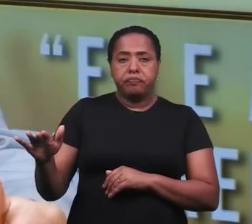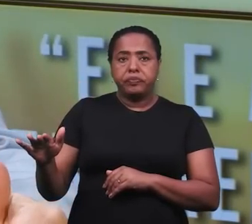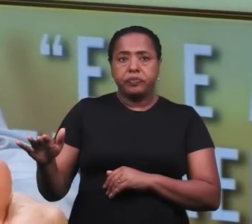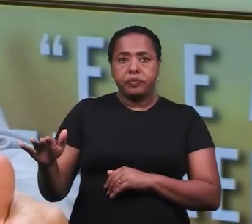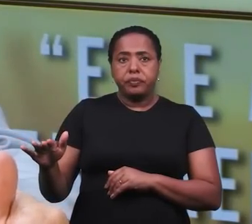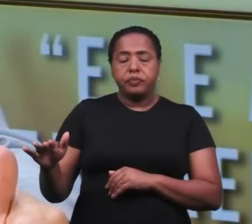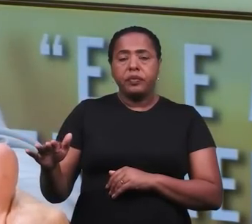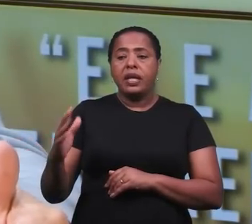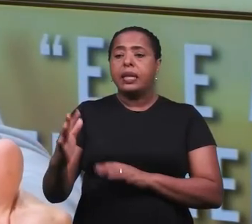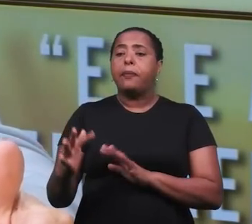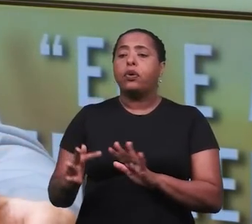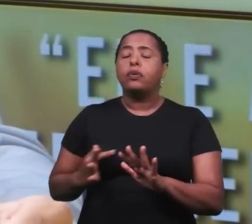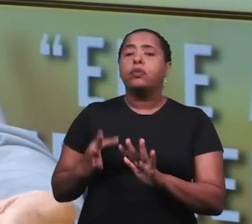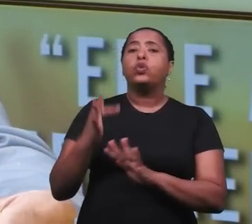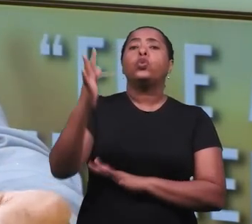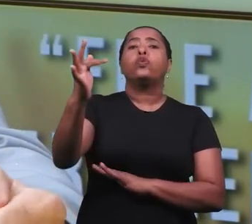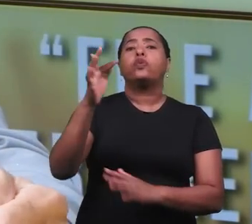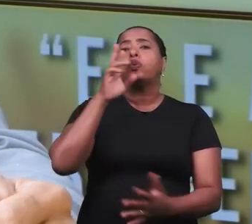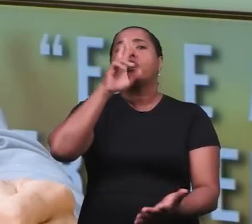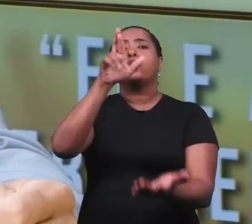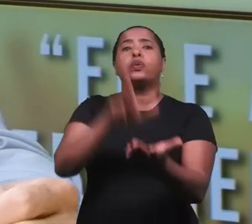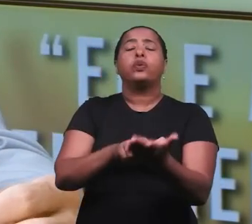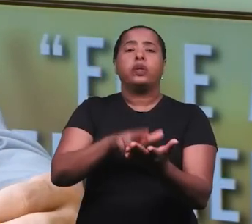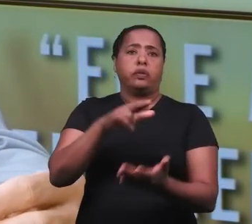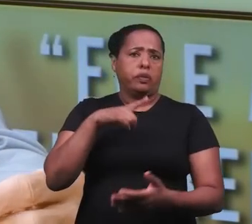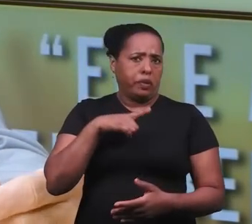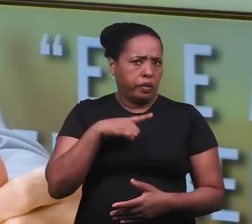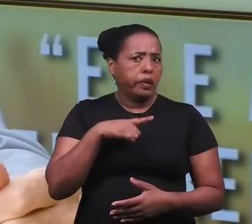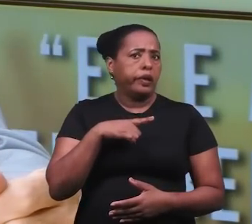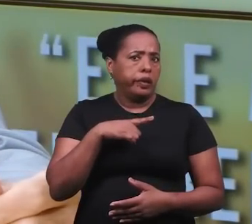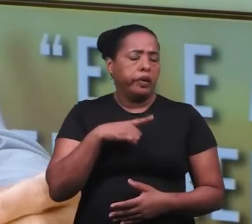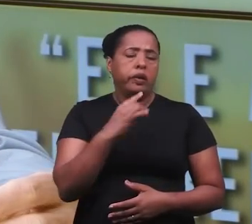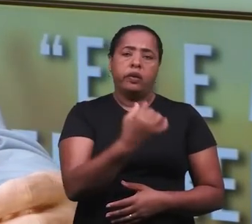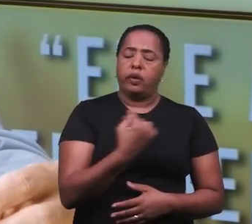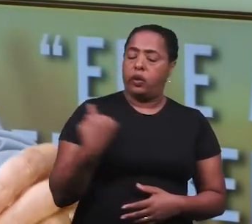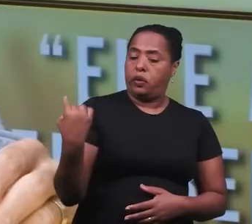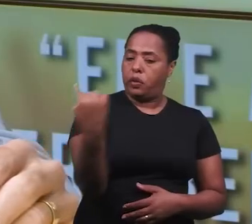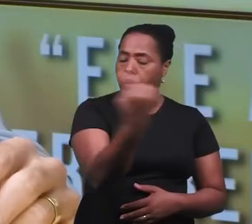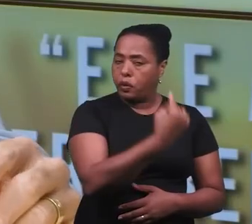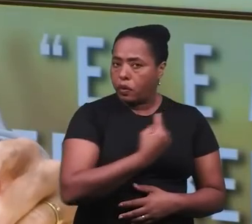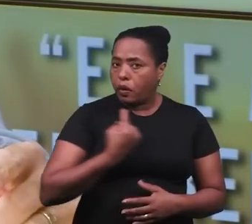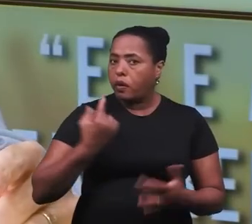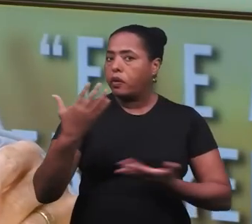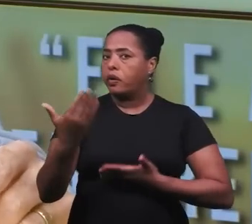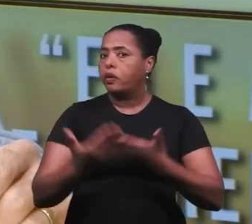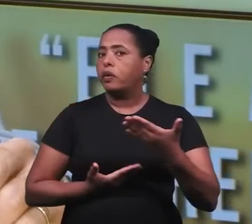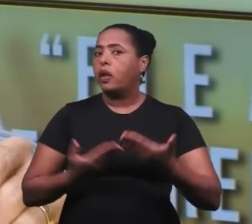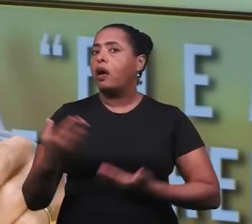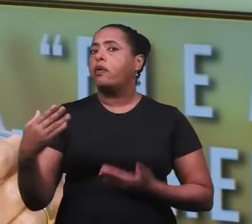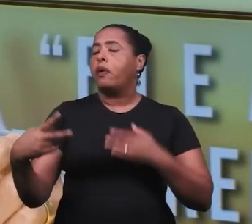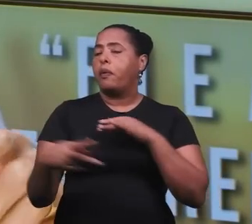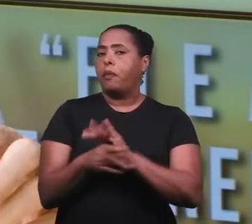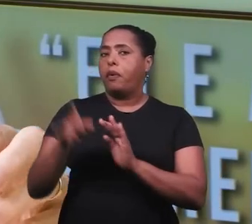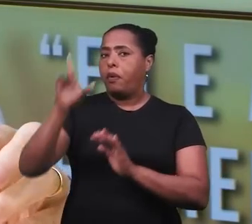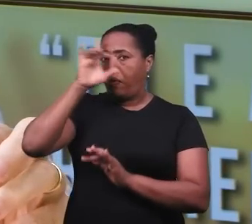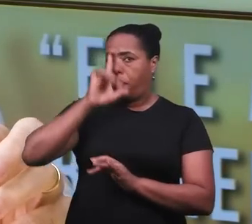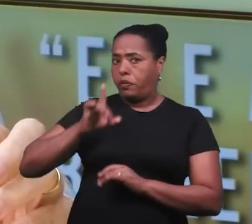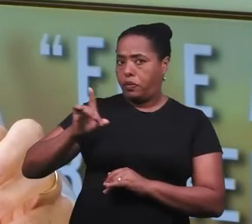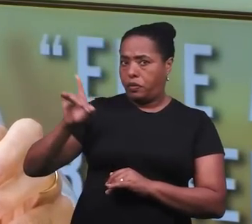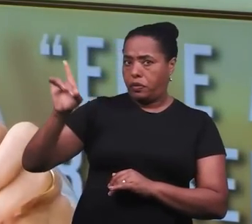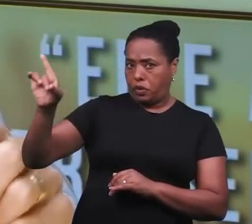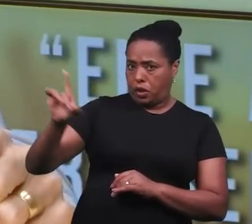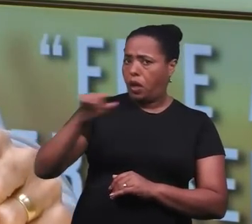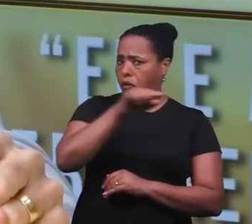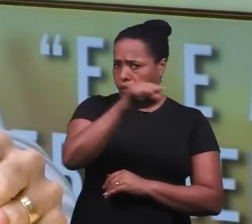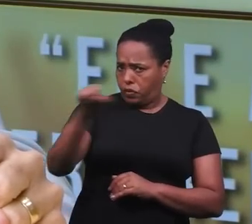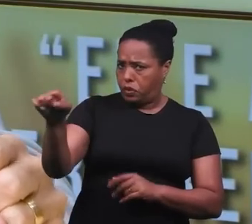é? Na infância, como o pastor Roger falou, e isso lá na frente tem um resultado. E veja